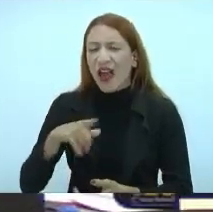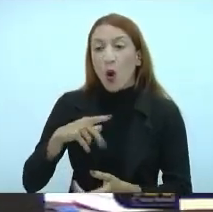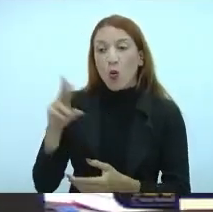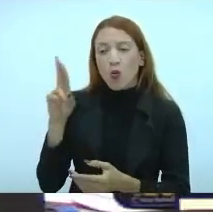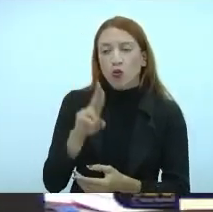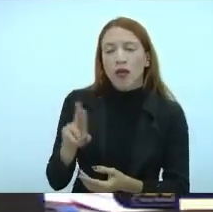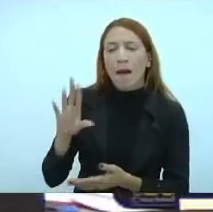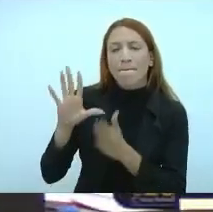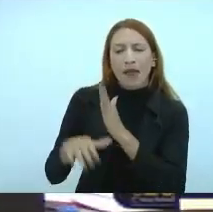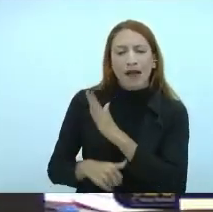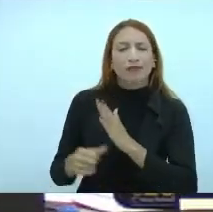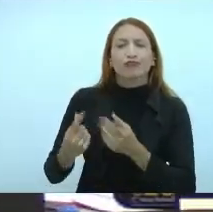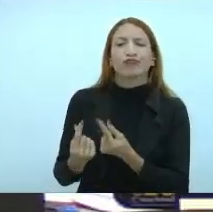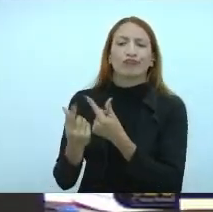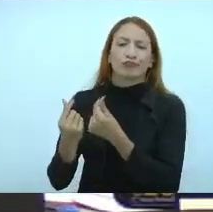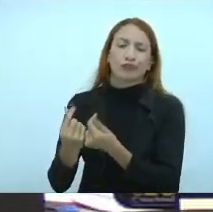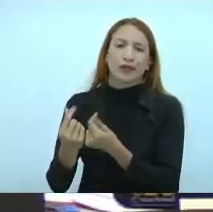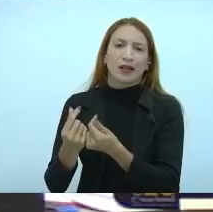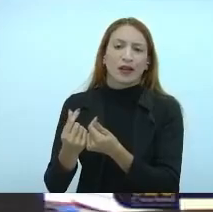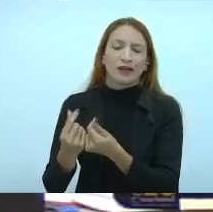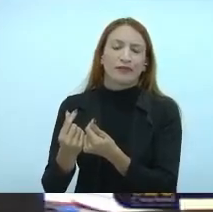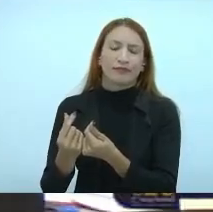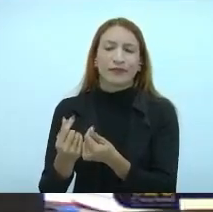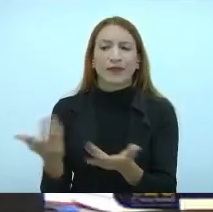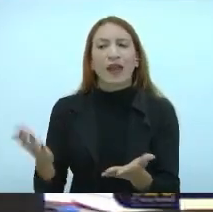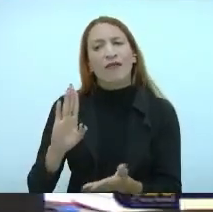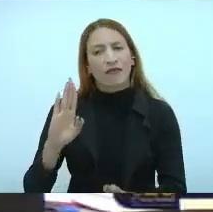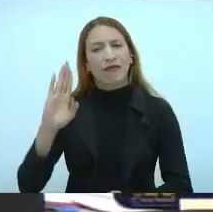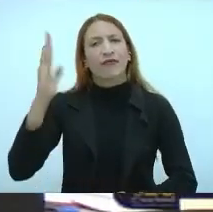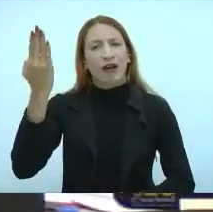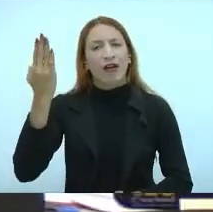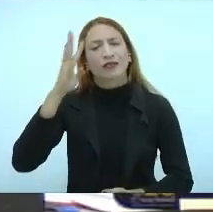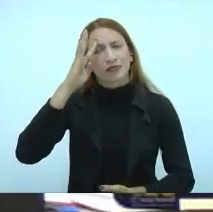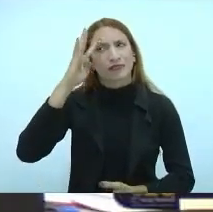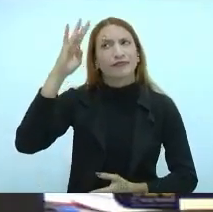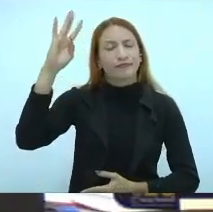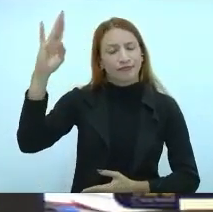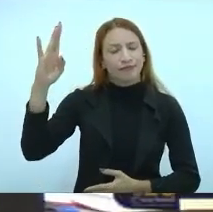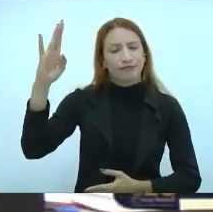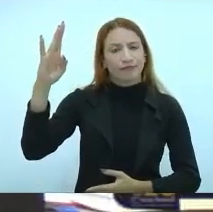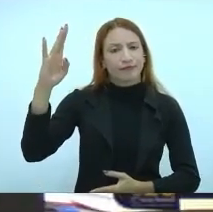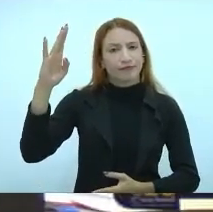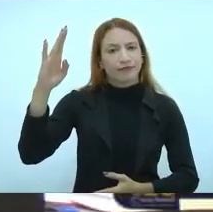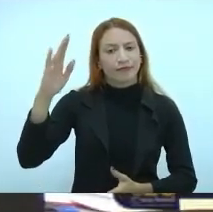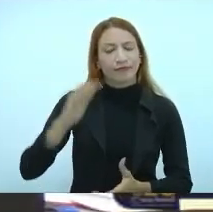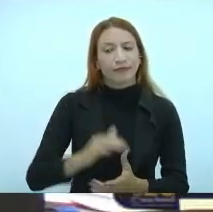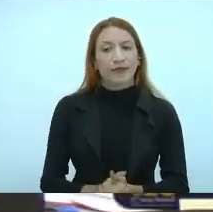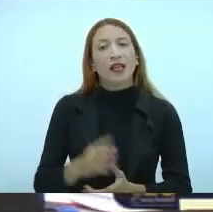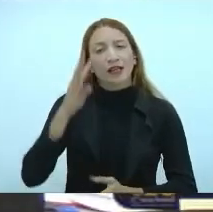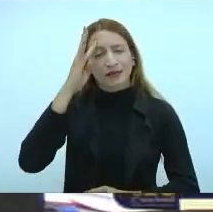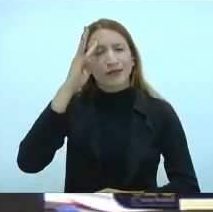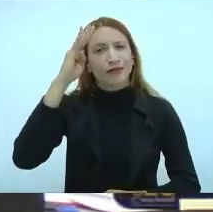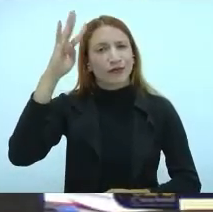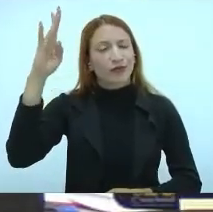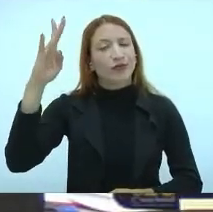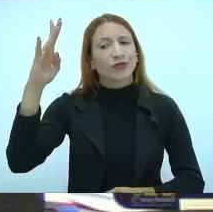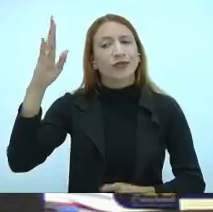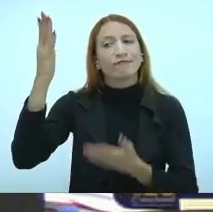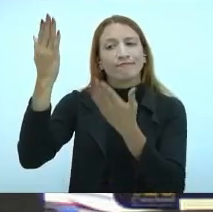fic aí trazendo para vocês falsas ilusões e de Ilusões